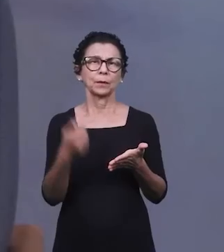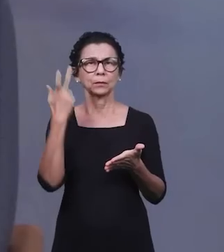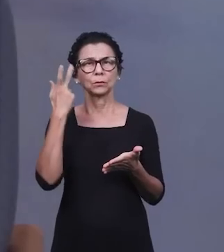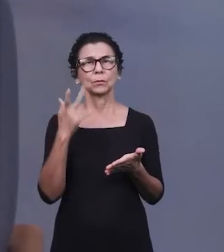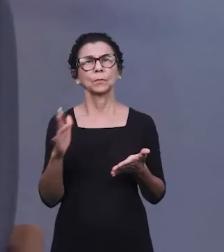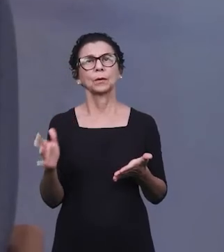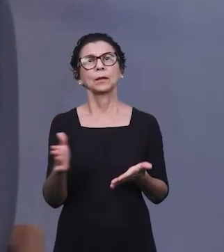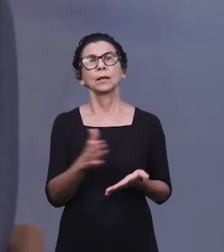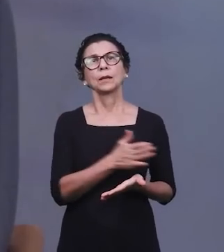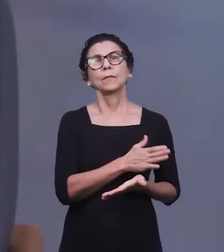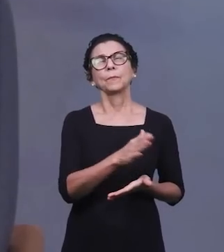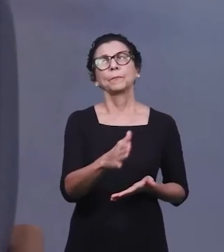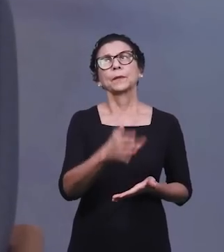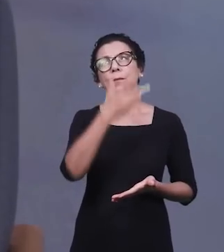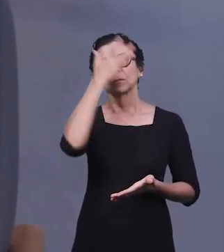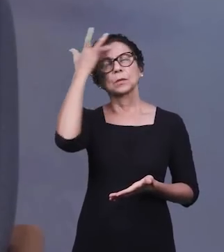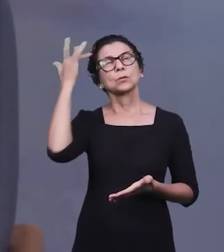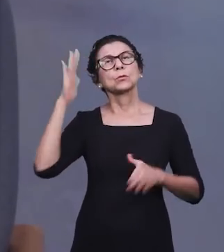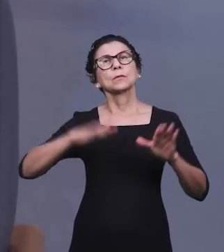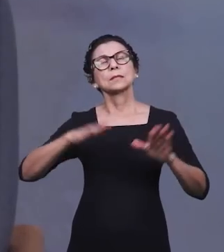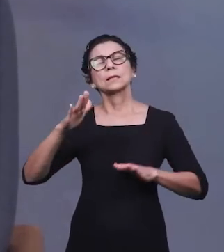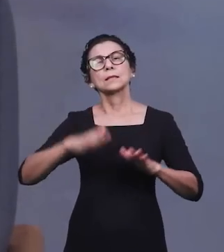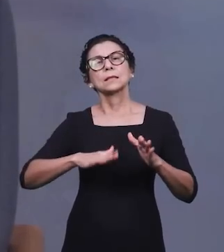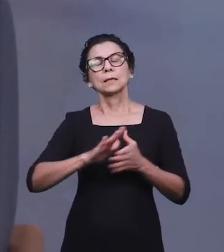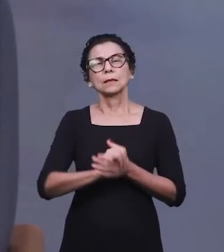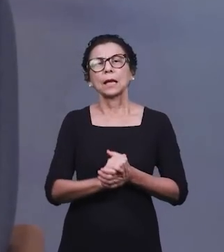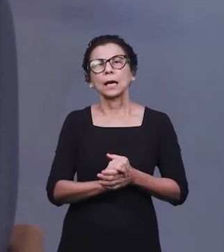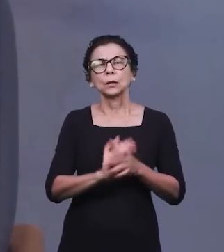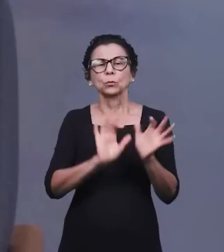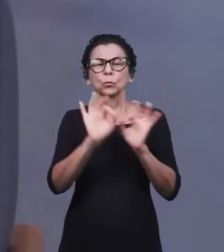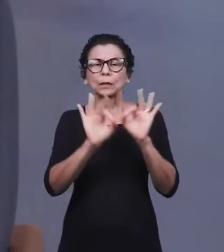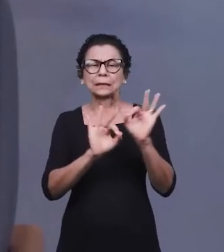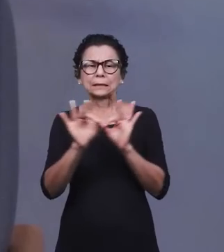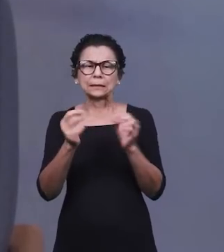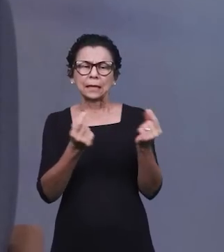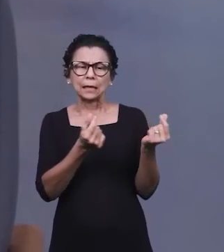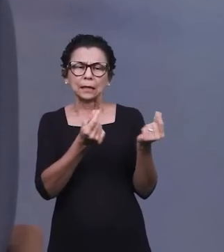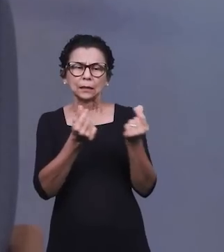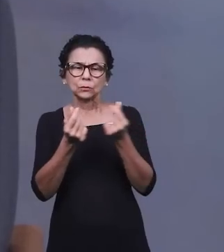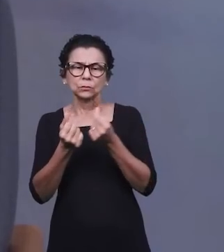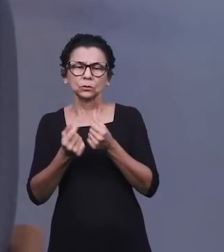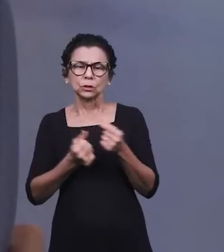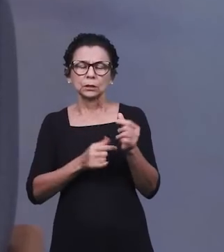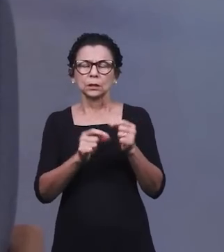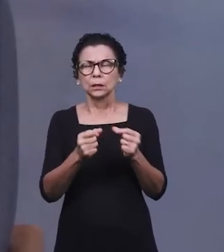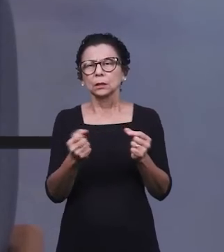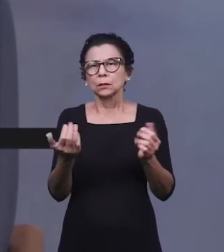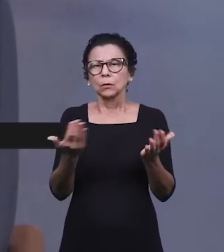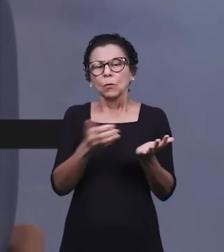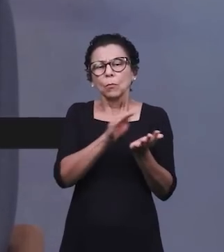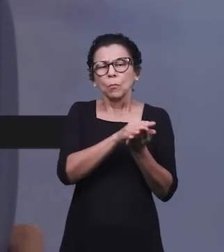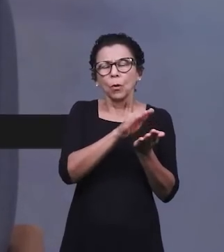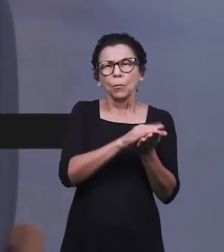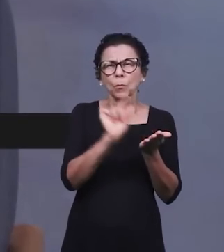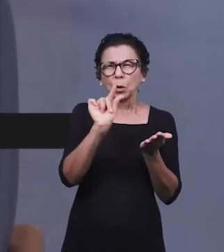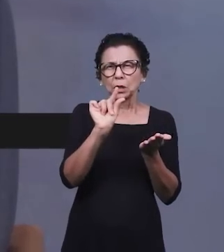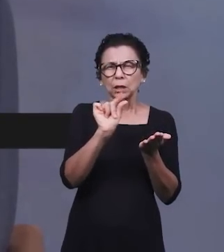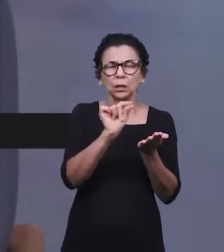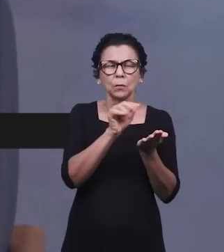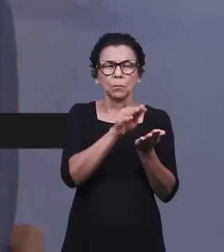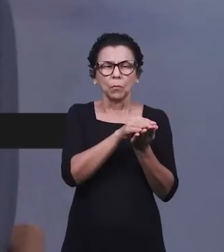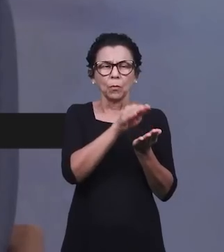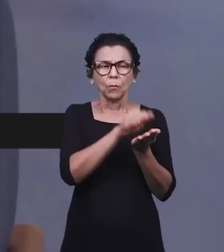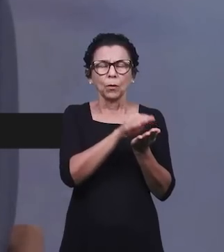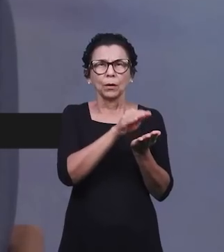pessoa que às vezes já tem um orçamento controlado, está conseguindo poupar pouco, ou às vezes não consegue.